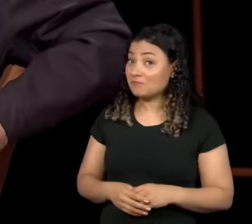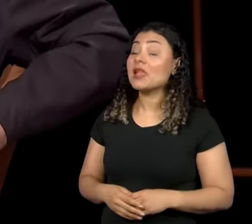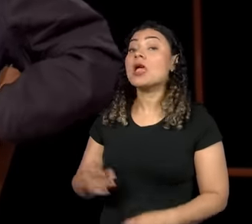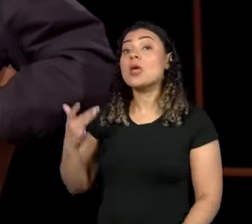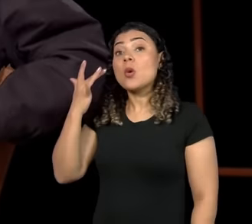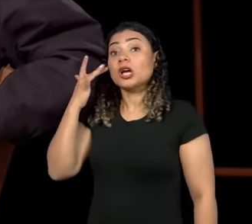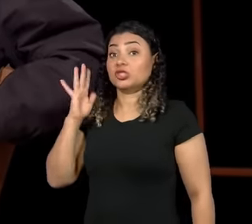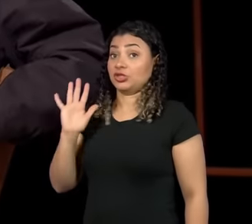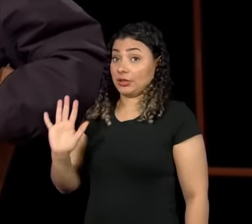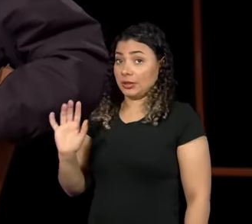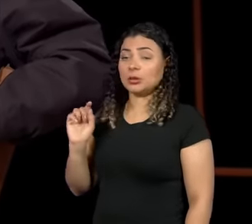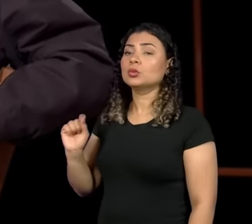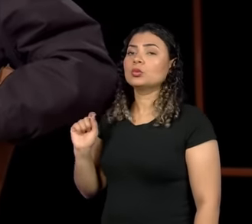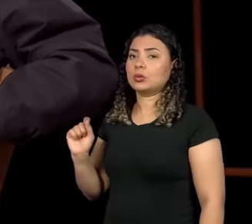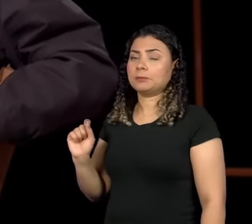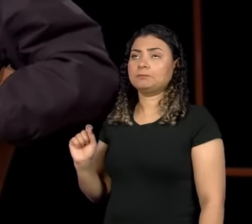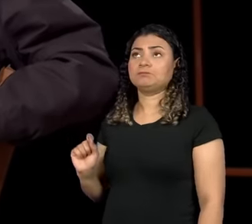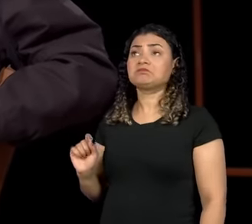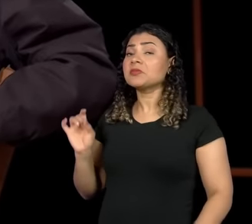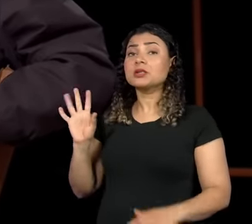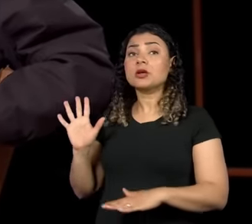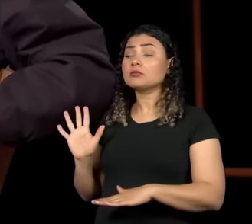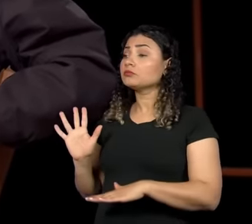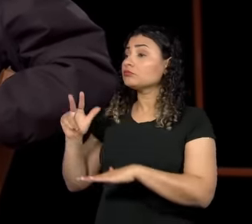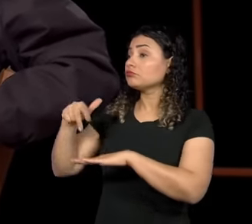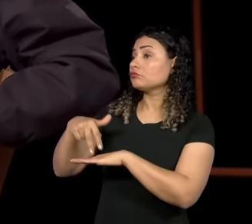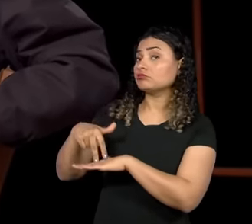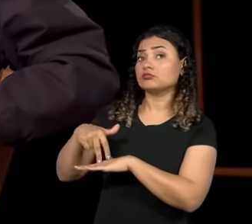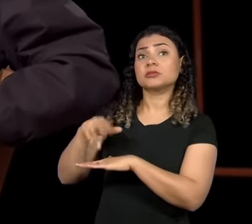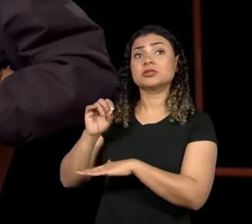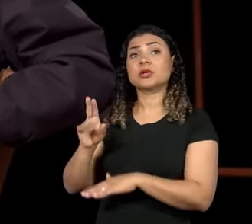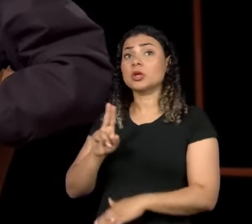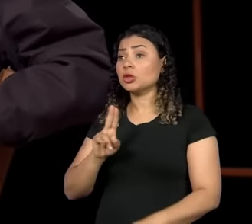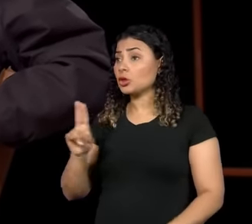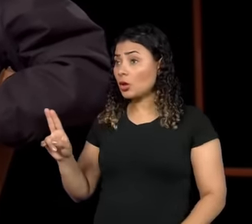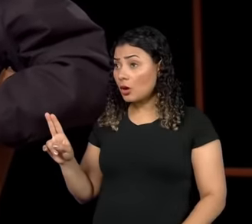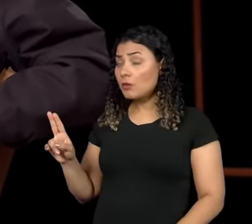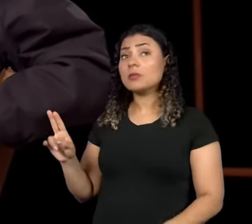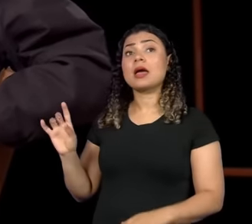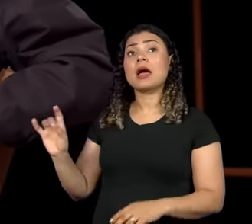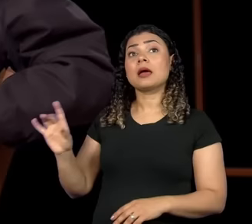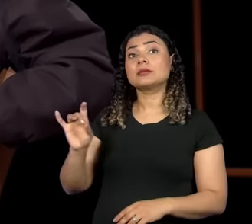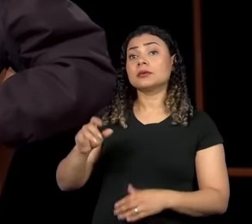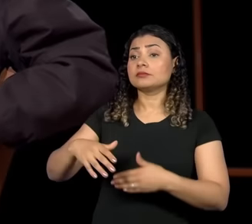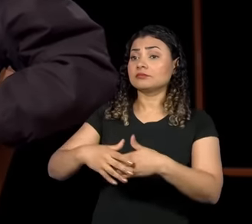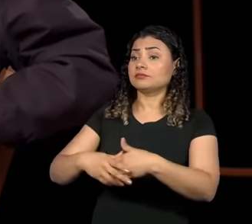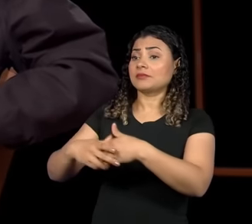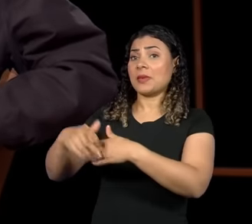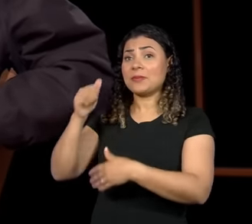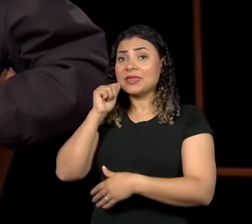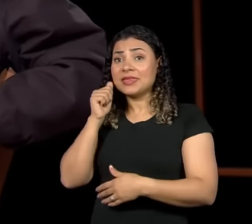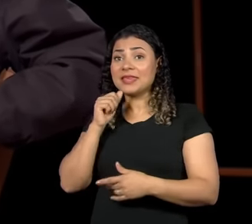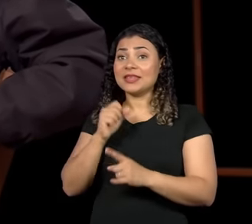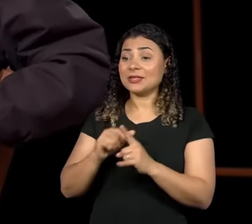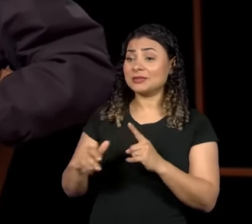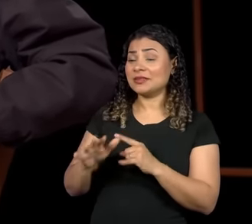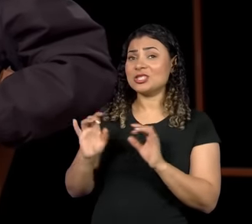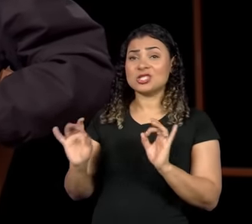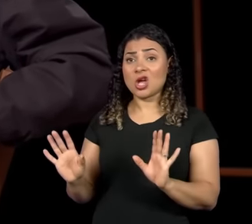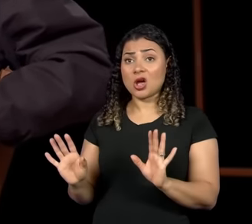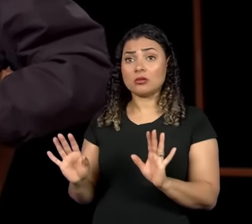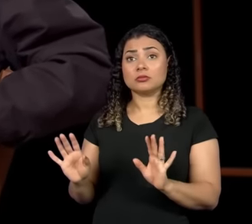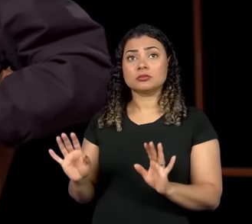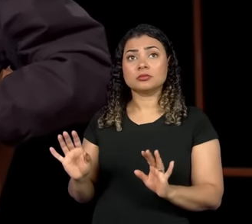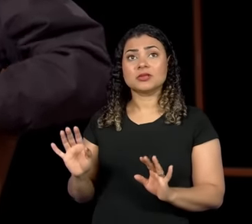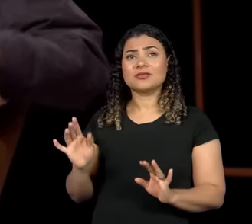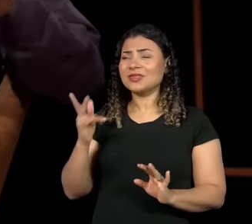que só chegar lá e dizer o nome de cada uma das meninas aqui, da sociedade, não sei o quê, não